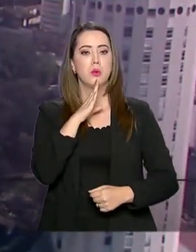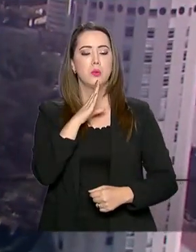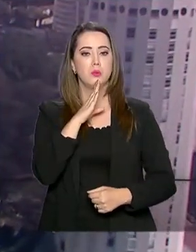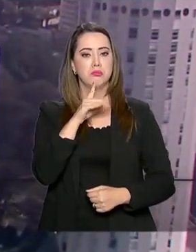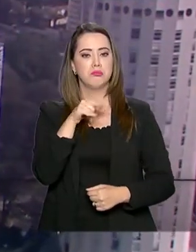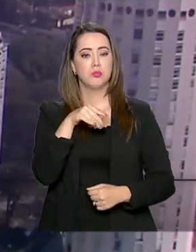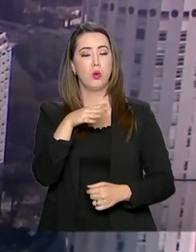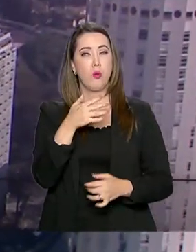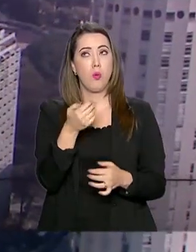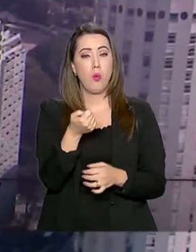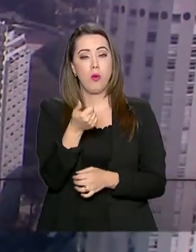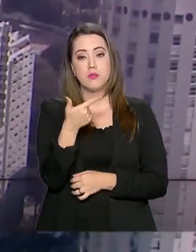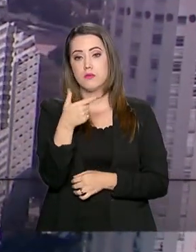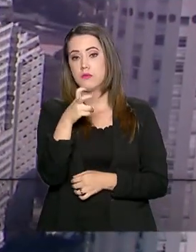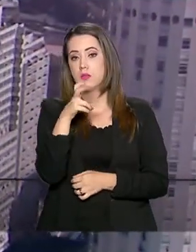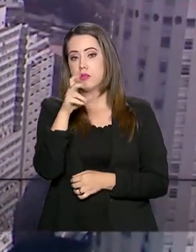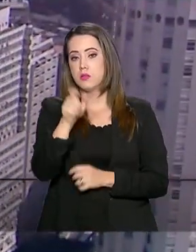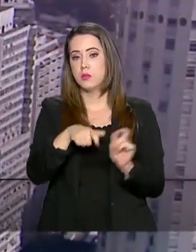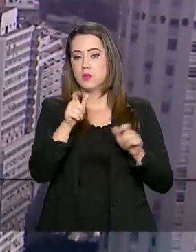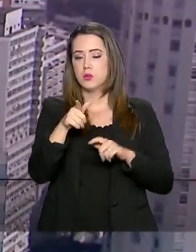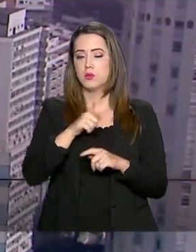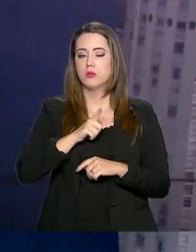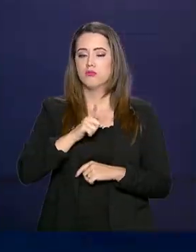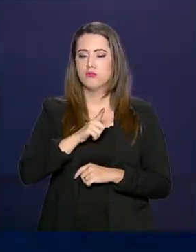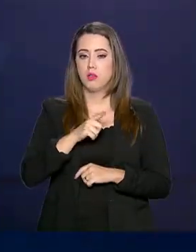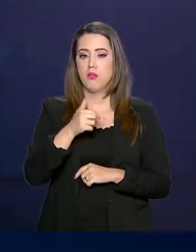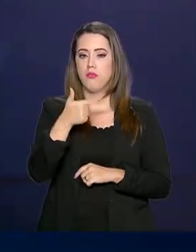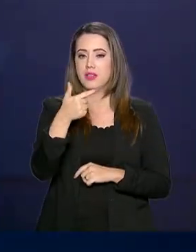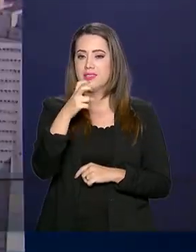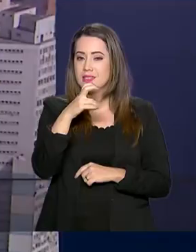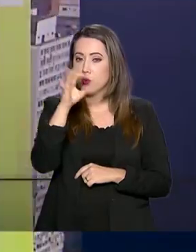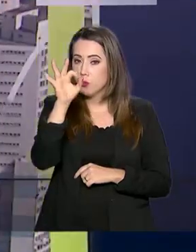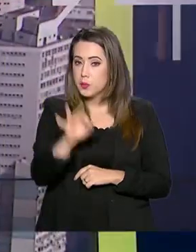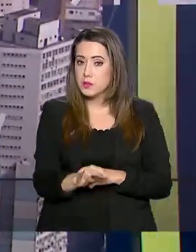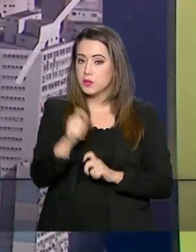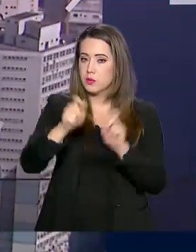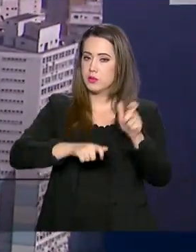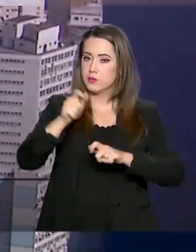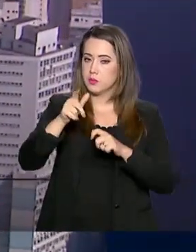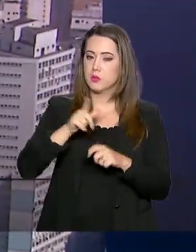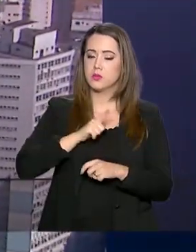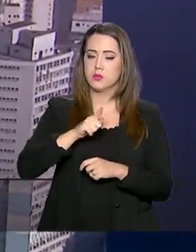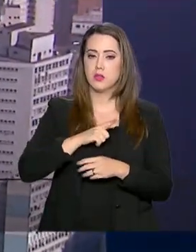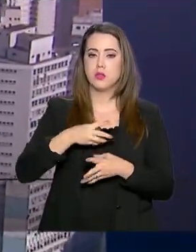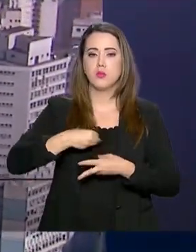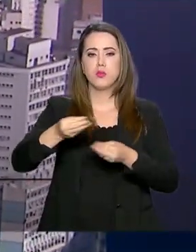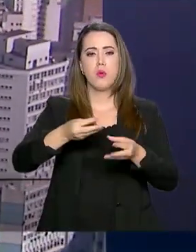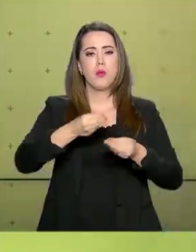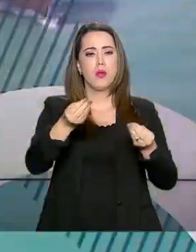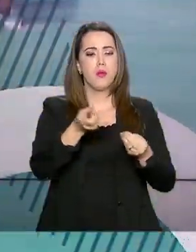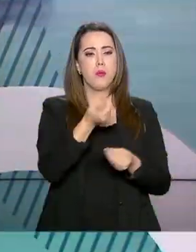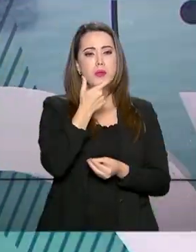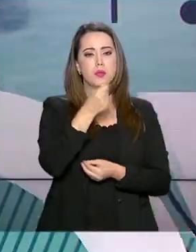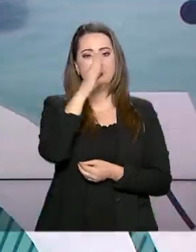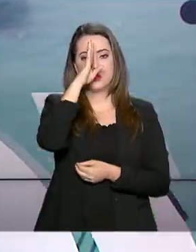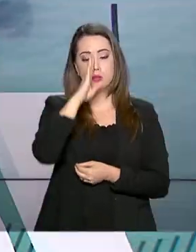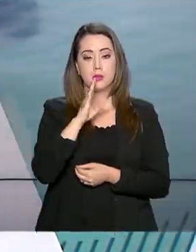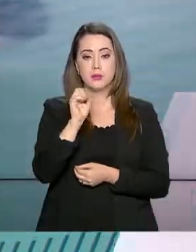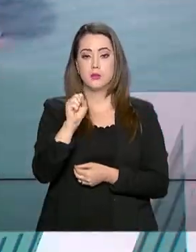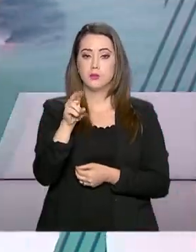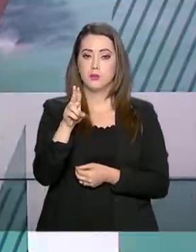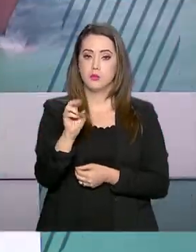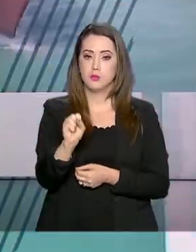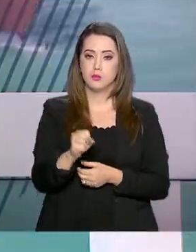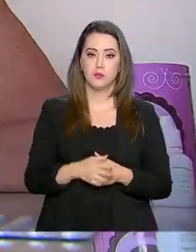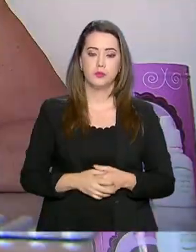% da população, segundo o Ministério da Saúde. Para combater a doença, são distribuídos medicamentos gratuitamente pelo SUS.